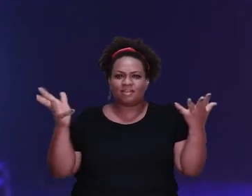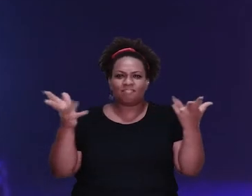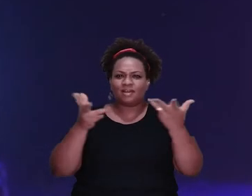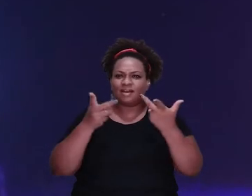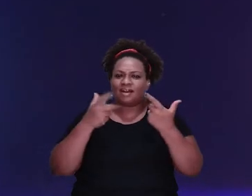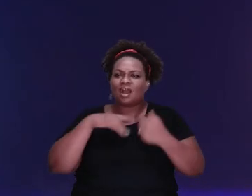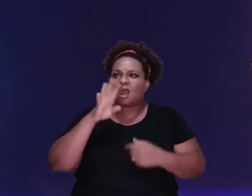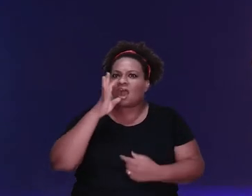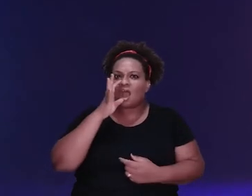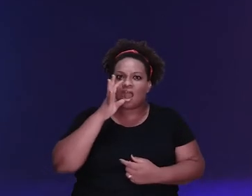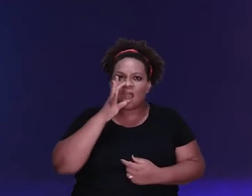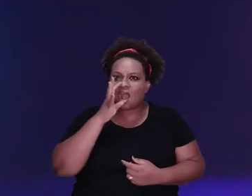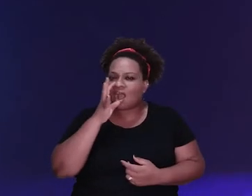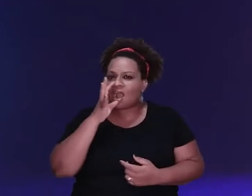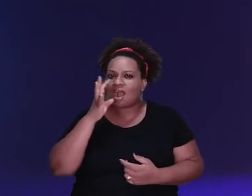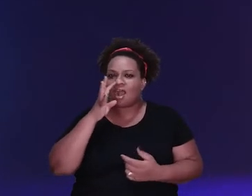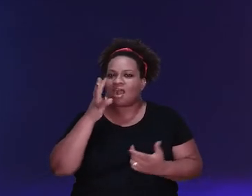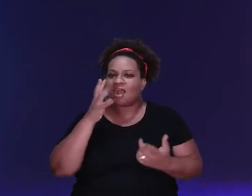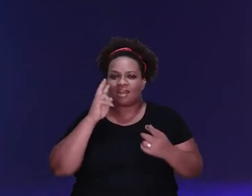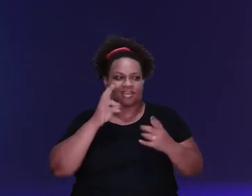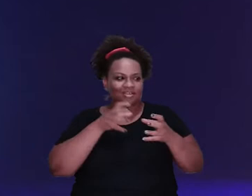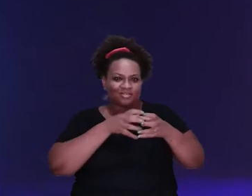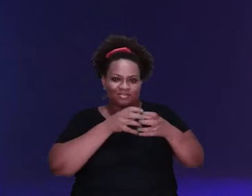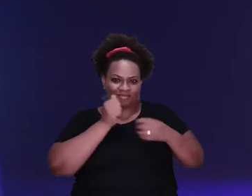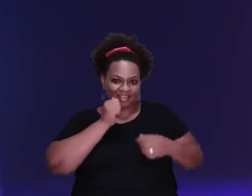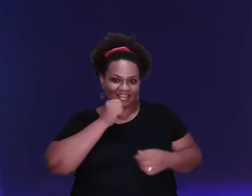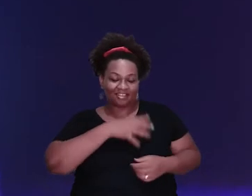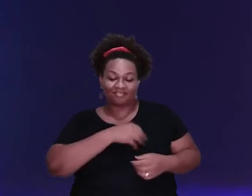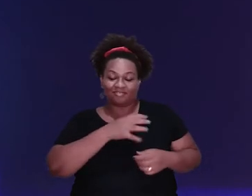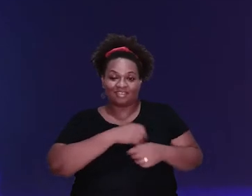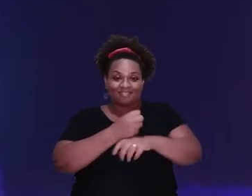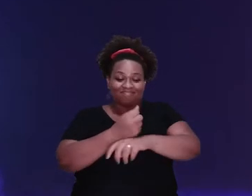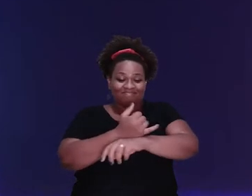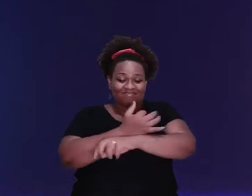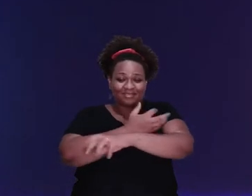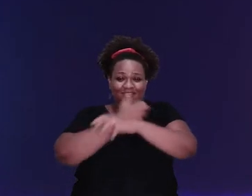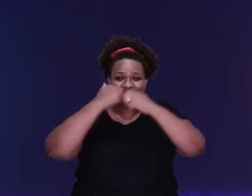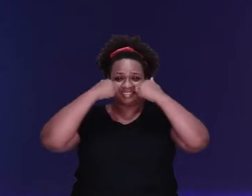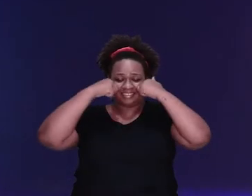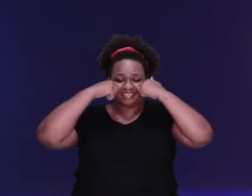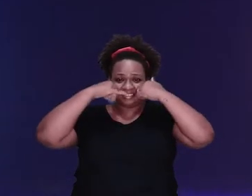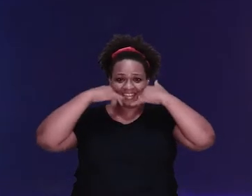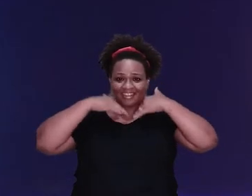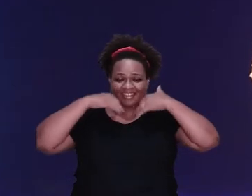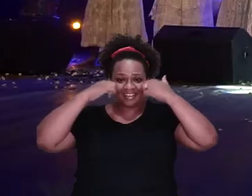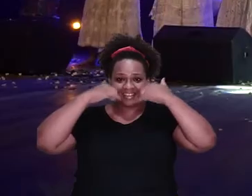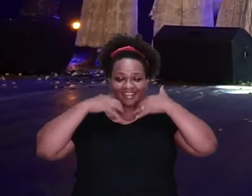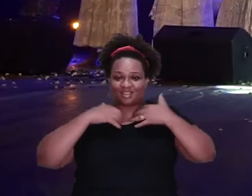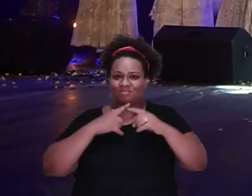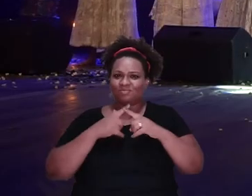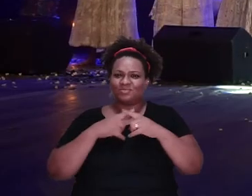e a gente ficou tudo ali tô encantada eu tava com a minhas filhas ali a gente só ficou emocionada chorando assim né